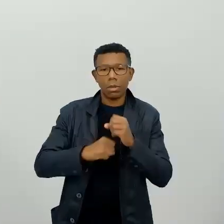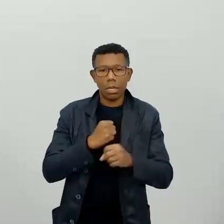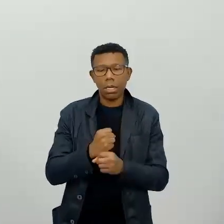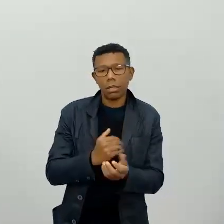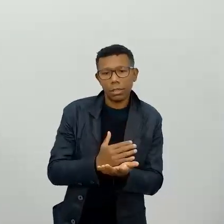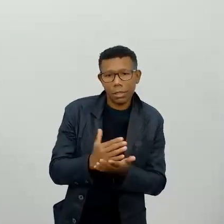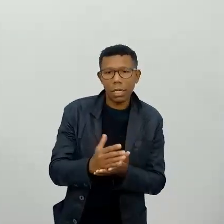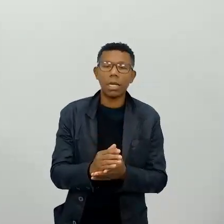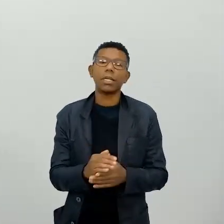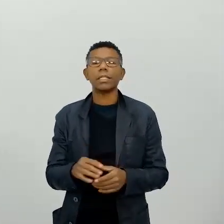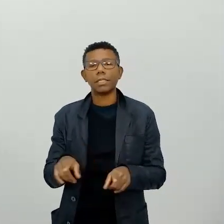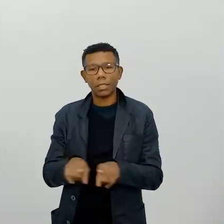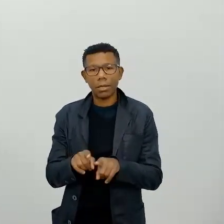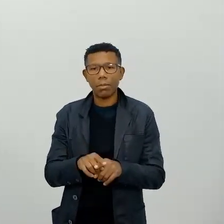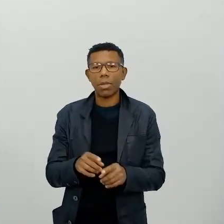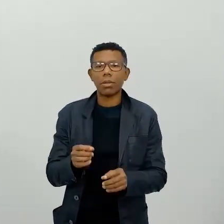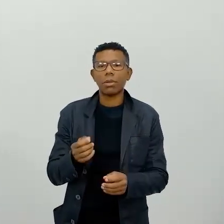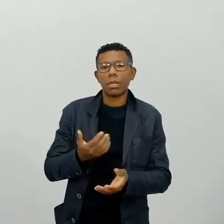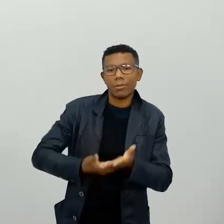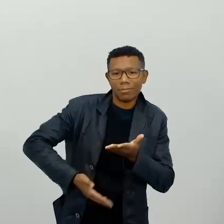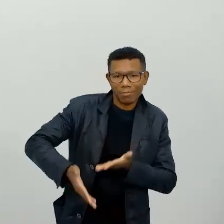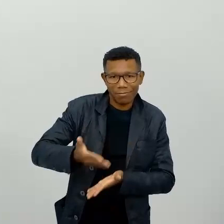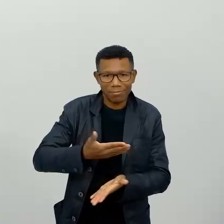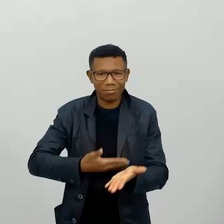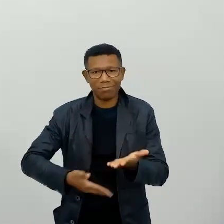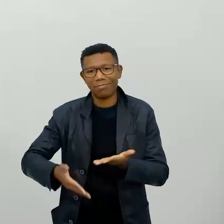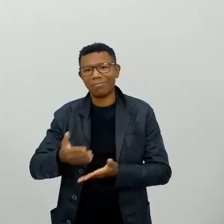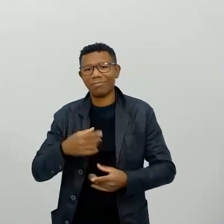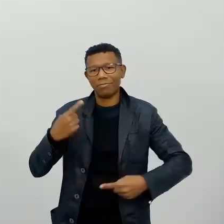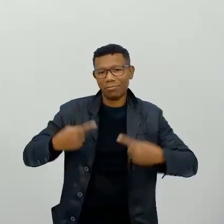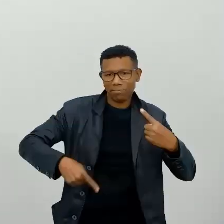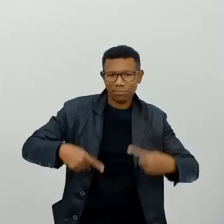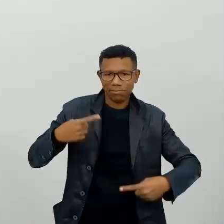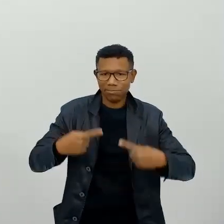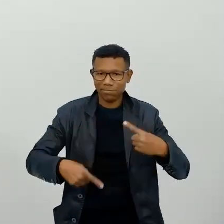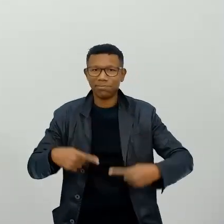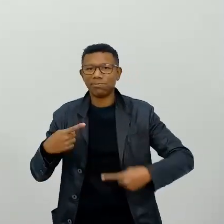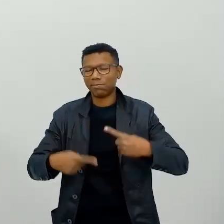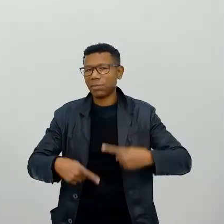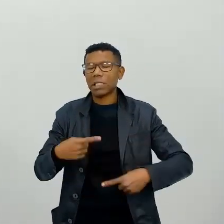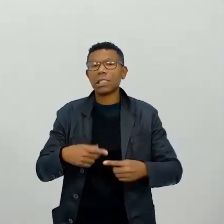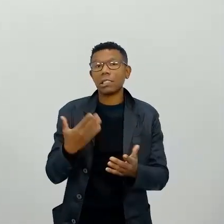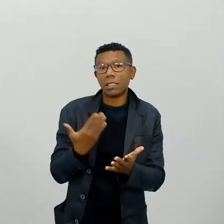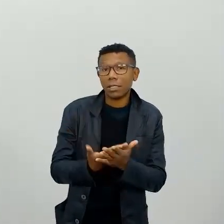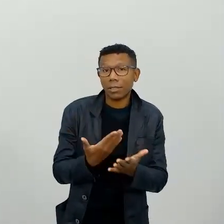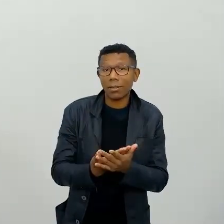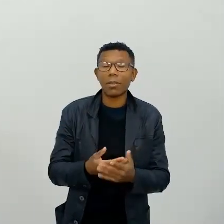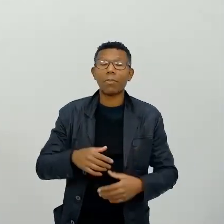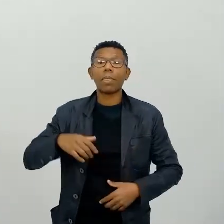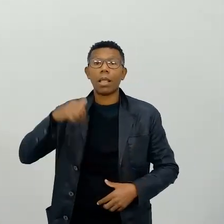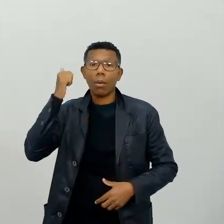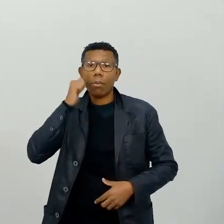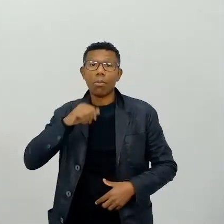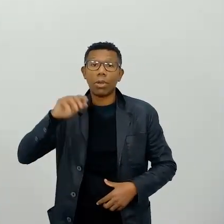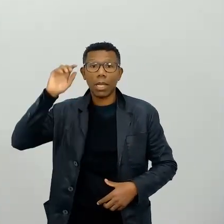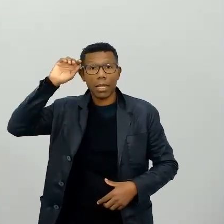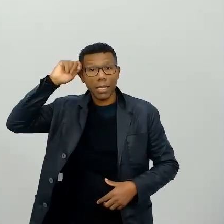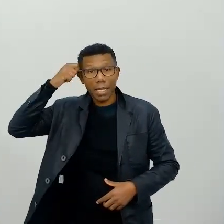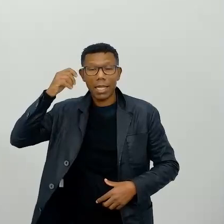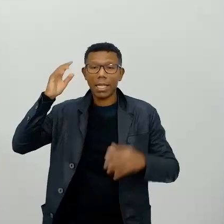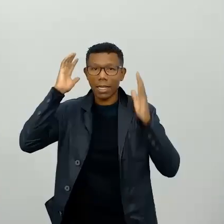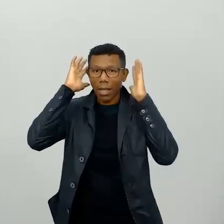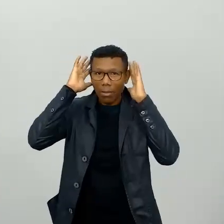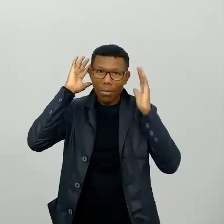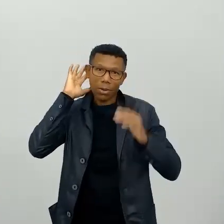nesse movimento também de colaboração com a discussão de vocês, com o momento de estudo. Sou uma mulher negra, cabelo